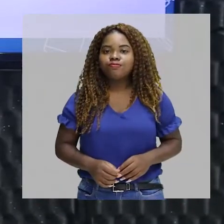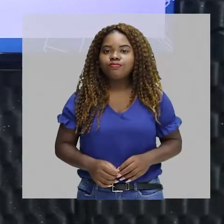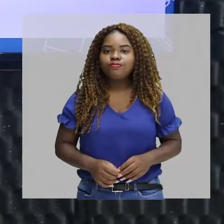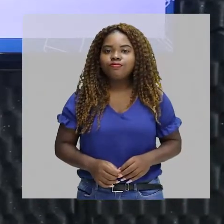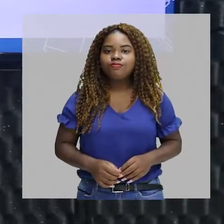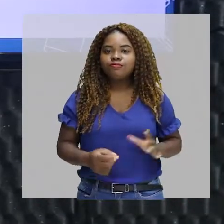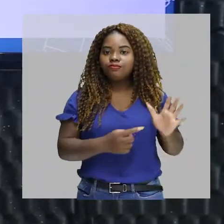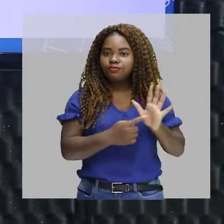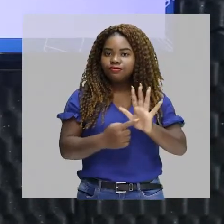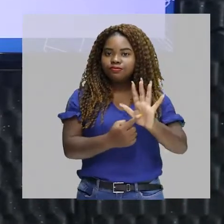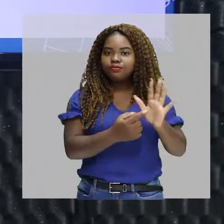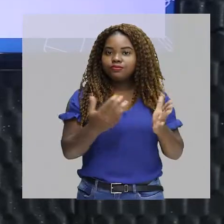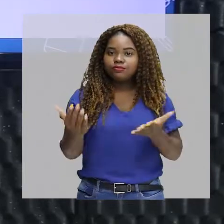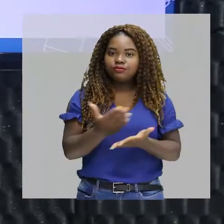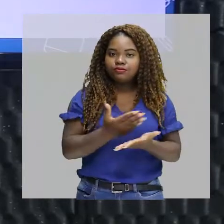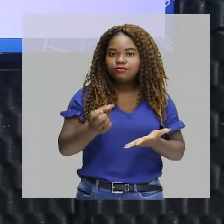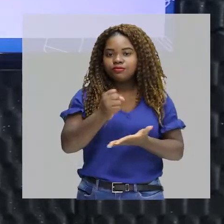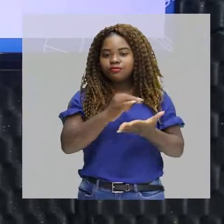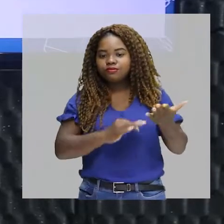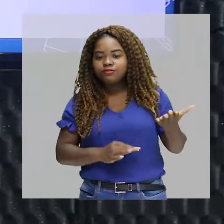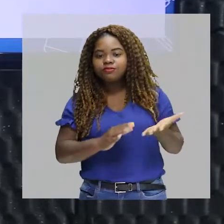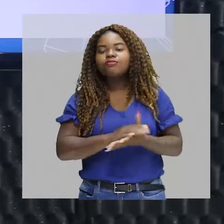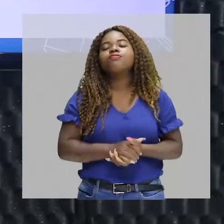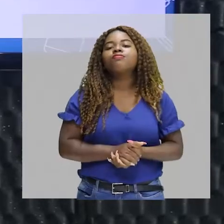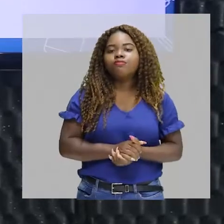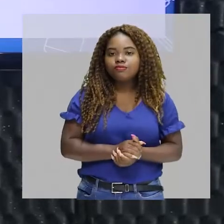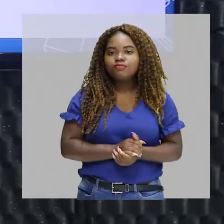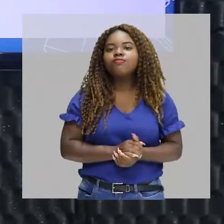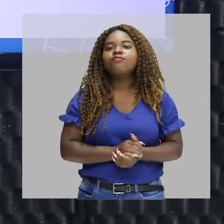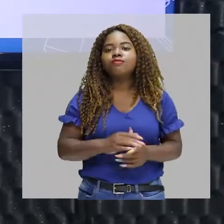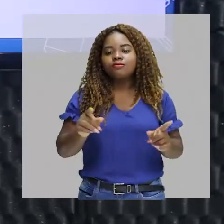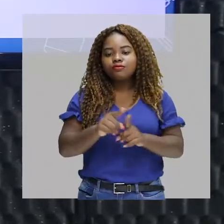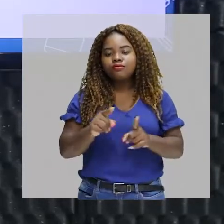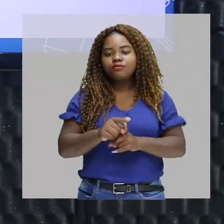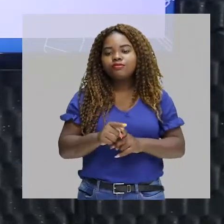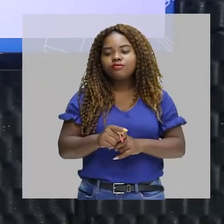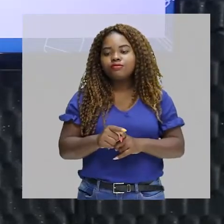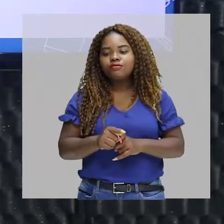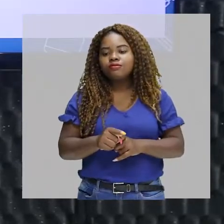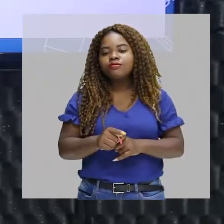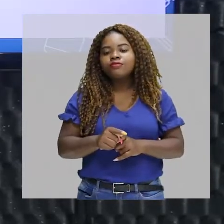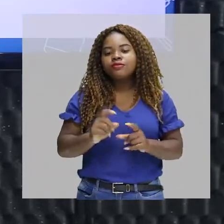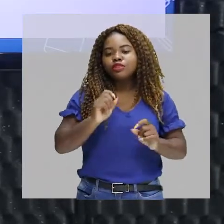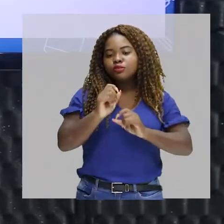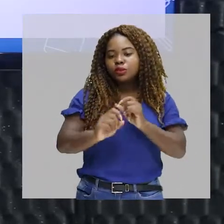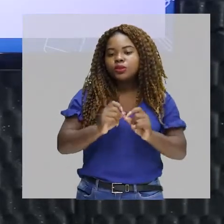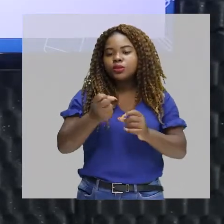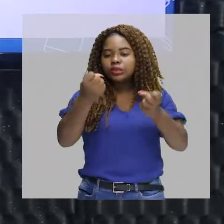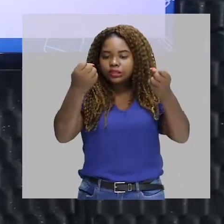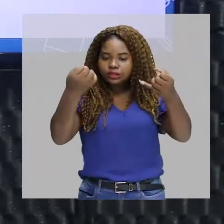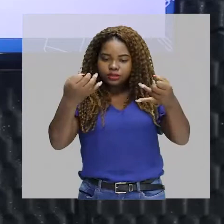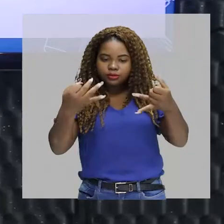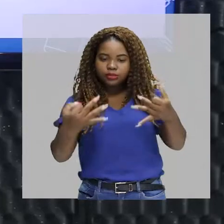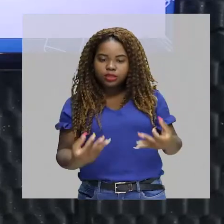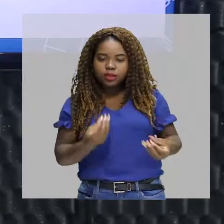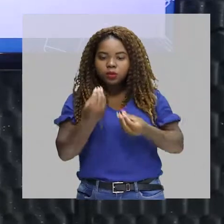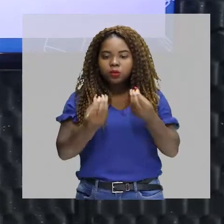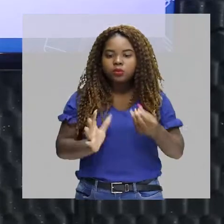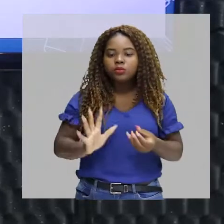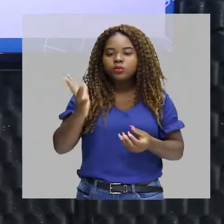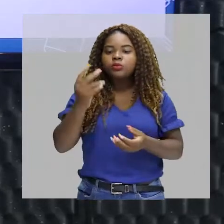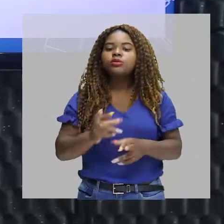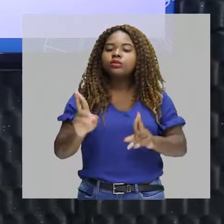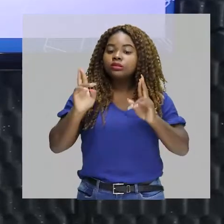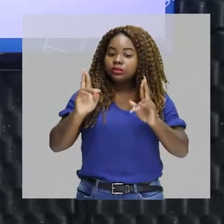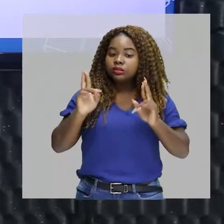vamos apresentar algumas questões, resolver, comentar essas questões e esperamos que dessa forma esse conhecimento,